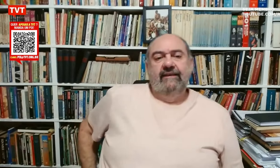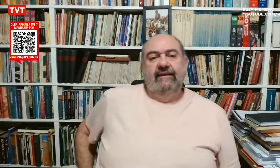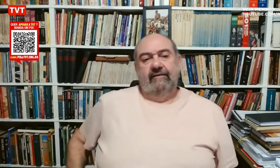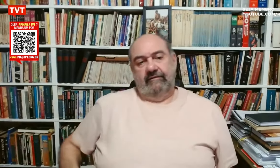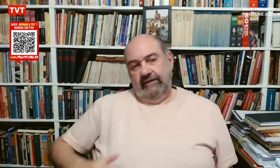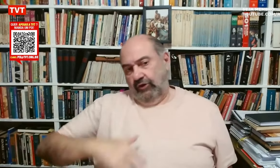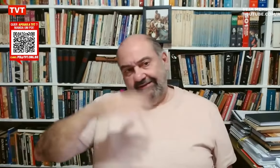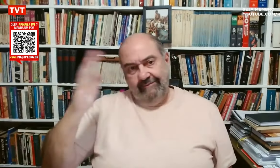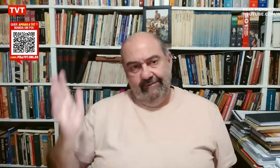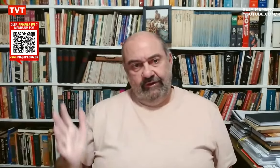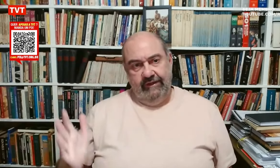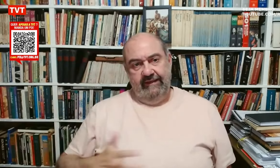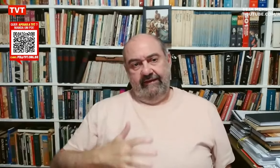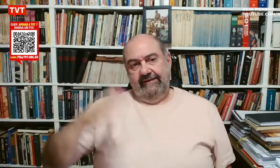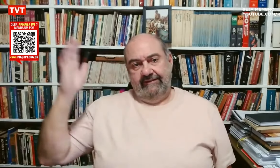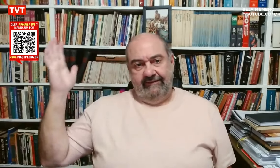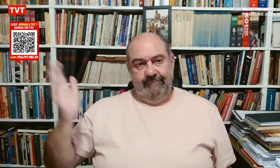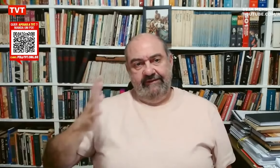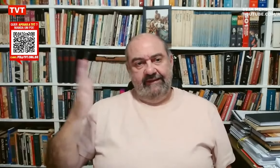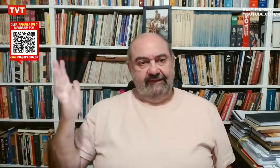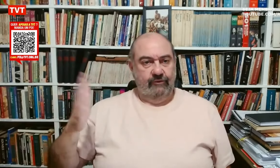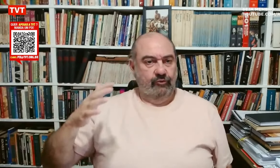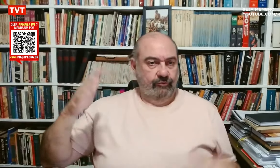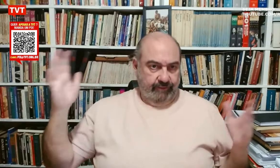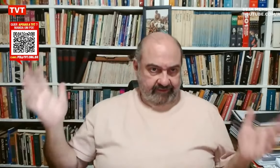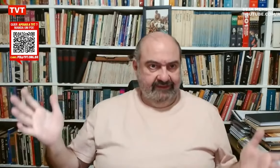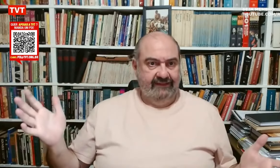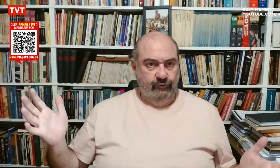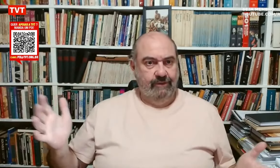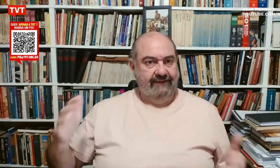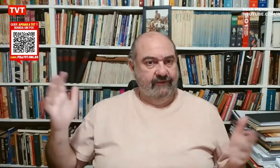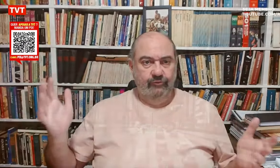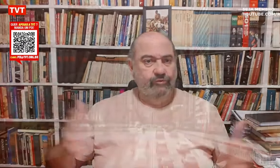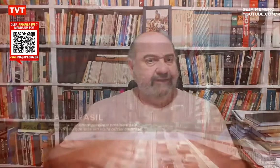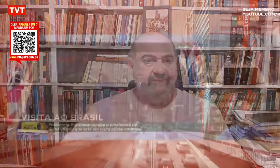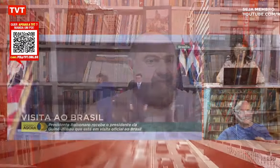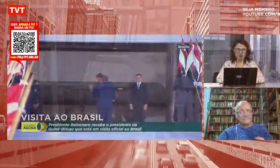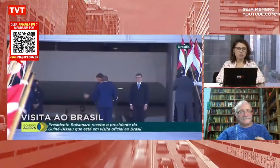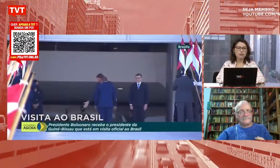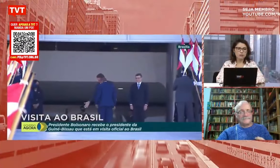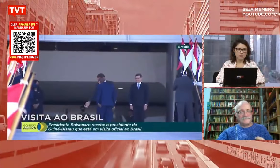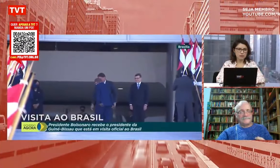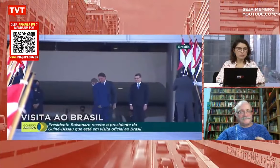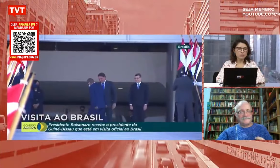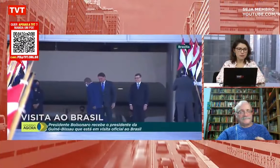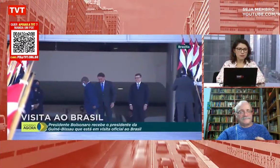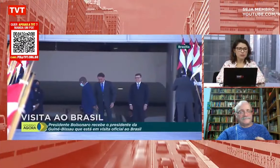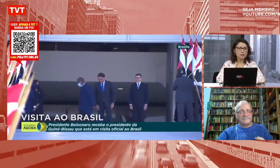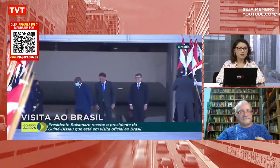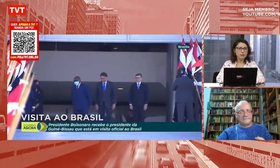é que nós sabemos que este que se apresenta como presidente do Brasil não recebe